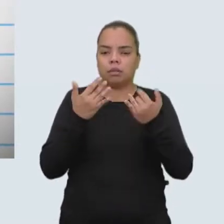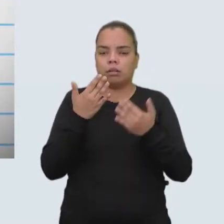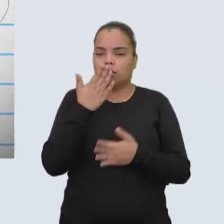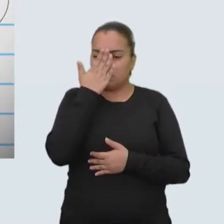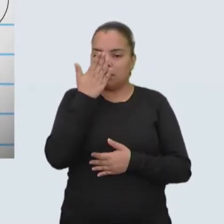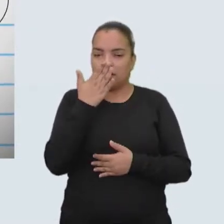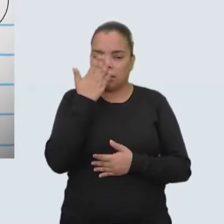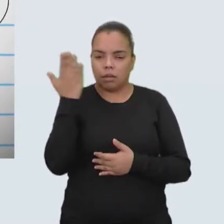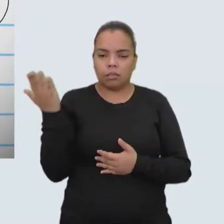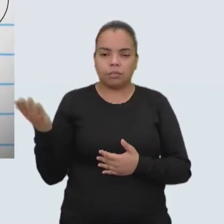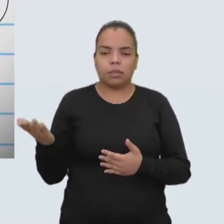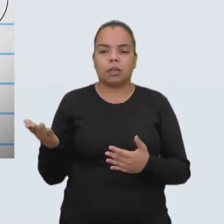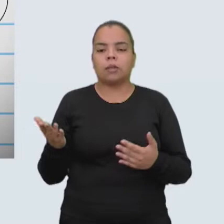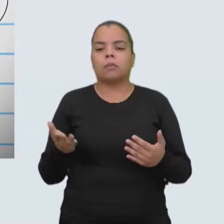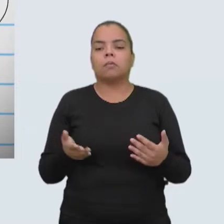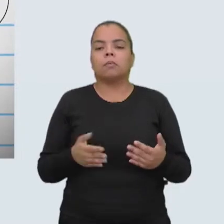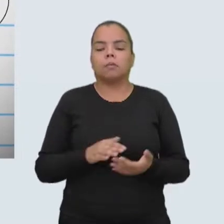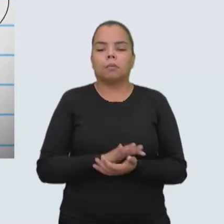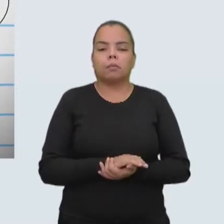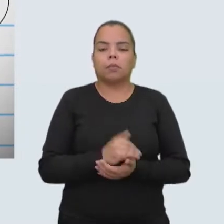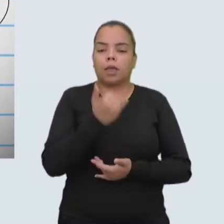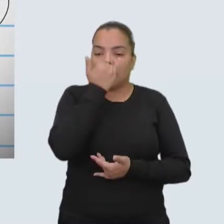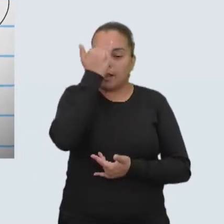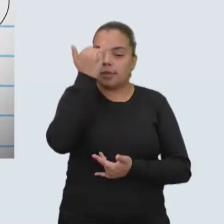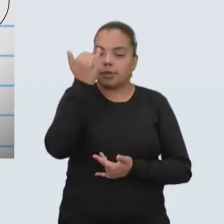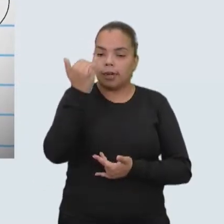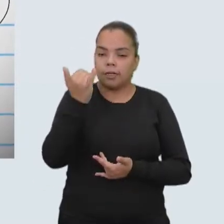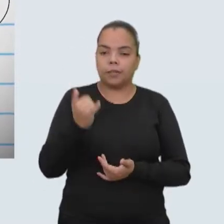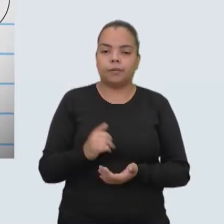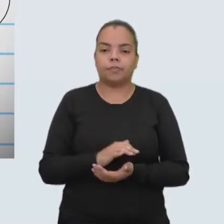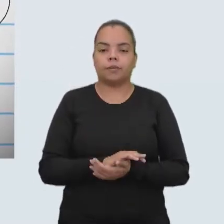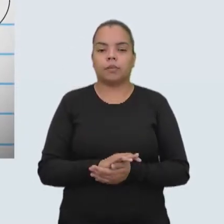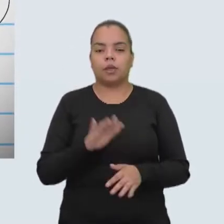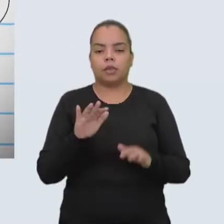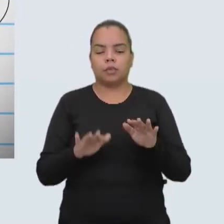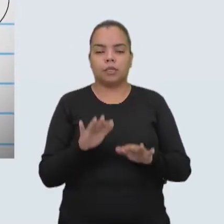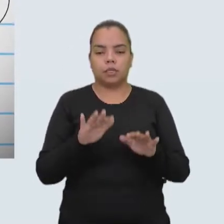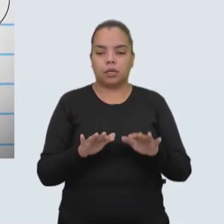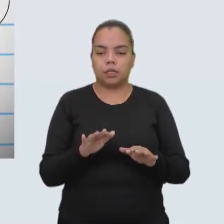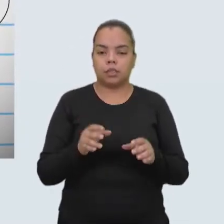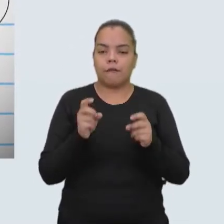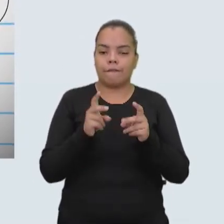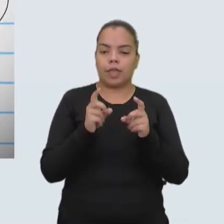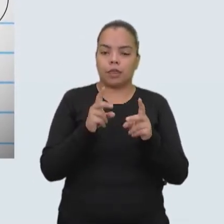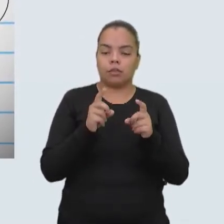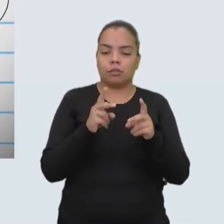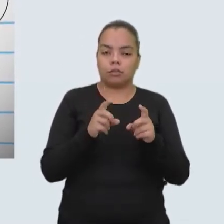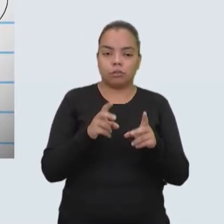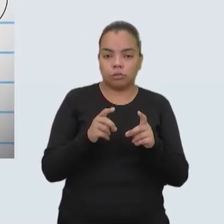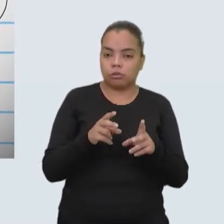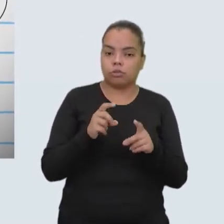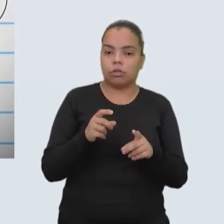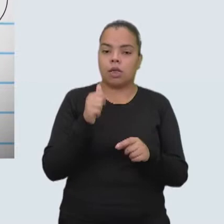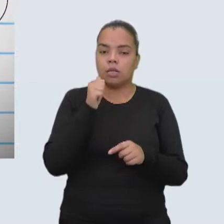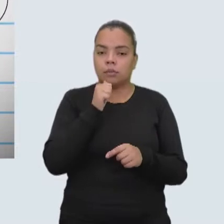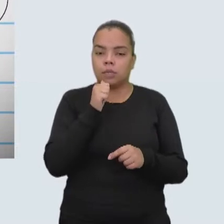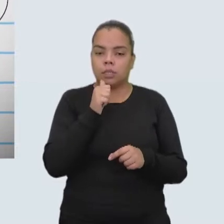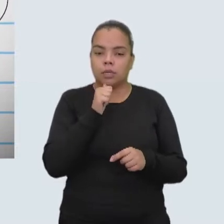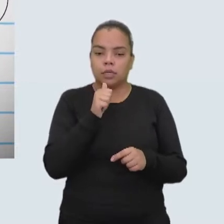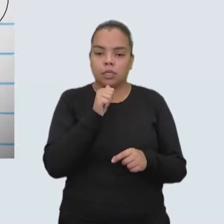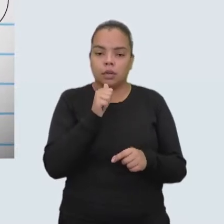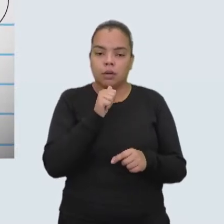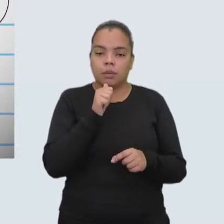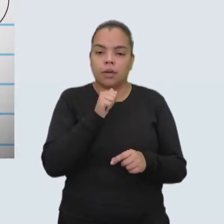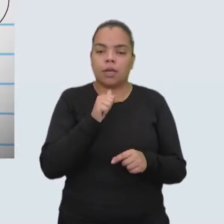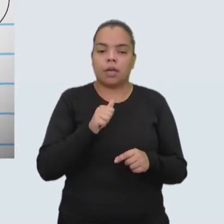são exploradas em subempregos. Com isso, muitas delas são vendidas por suas próprias famílias e obrigadas a se prostituírem ainda